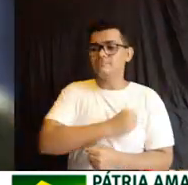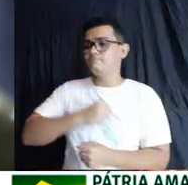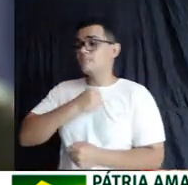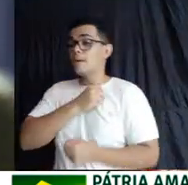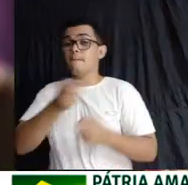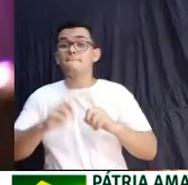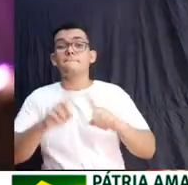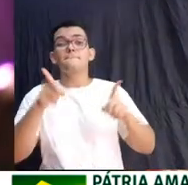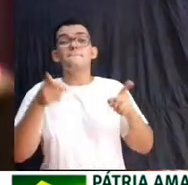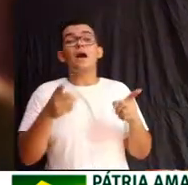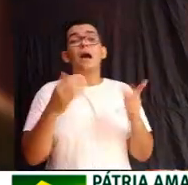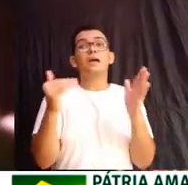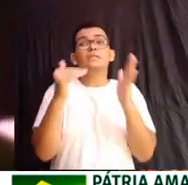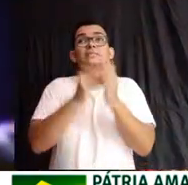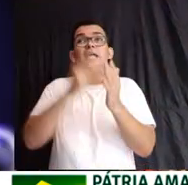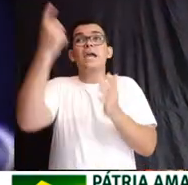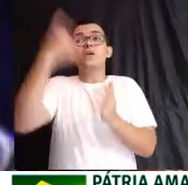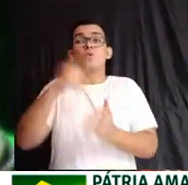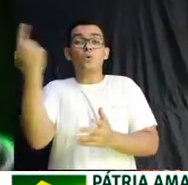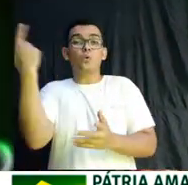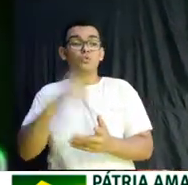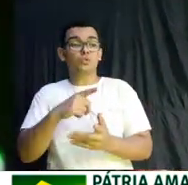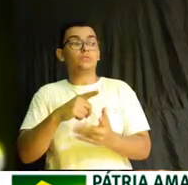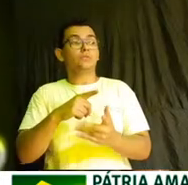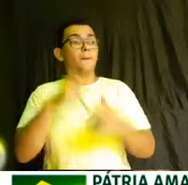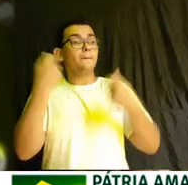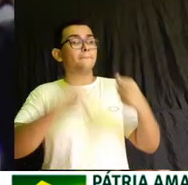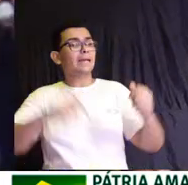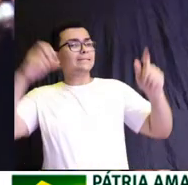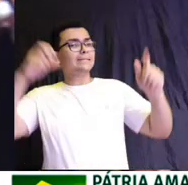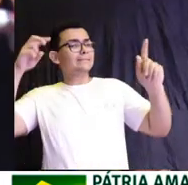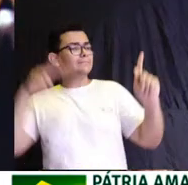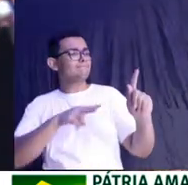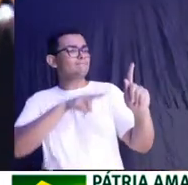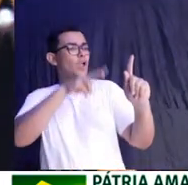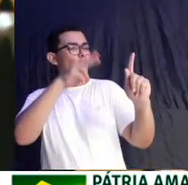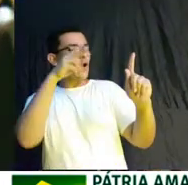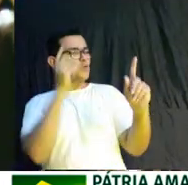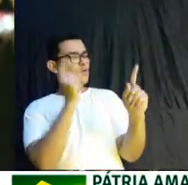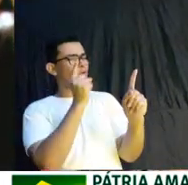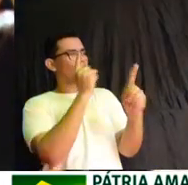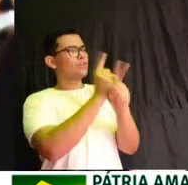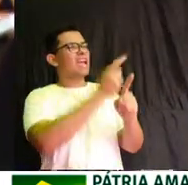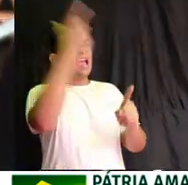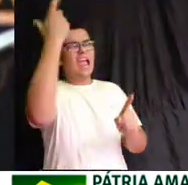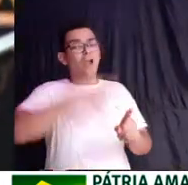que ponto eu vou aguentar. Eu tô ficando louco só de